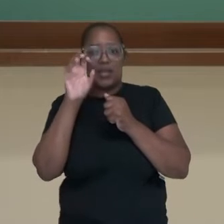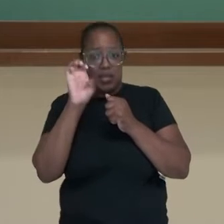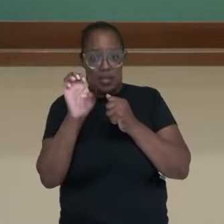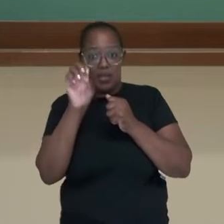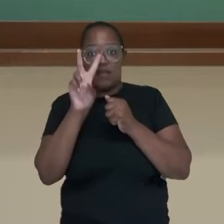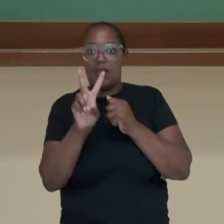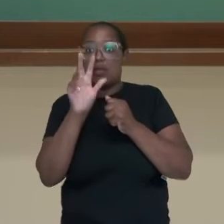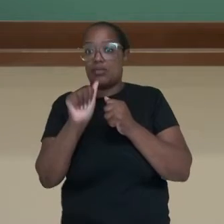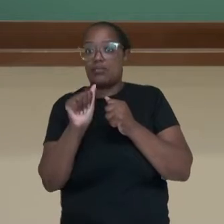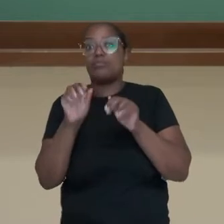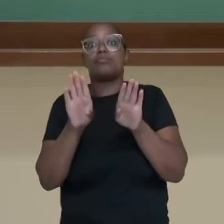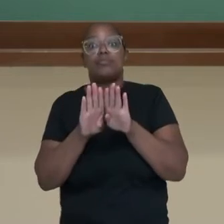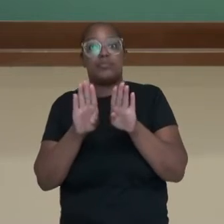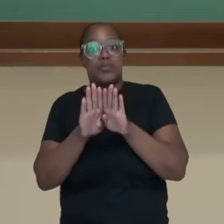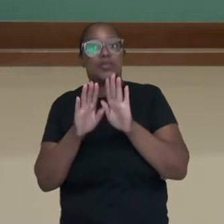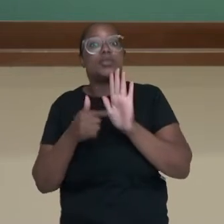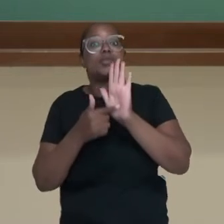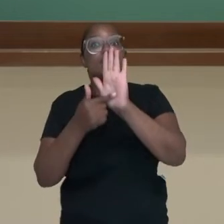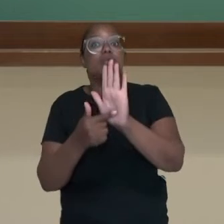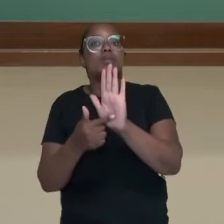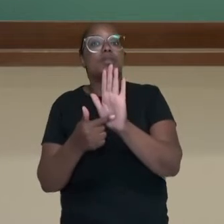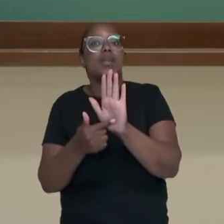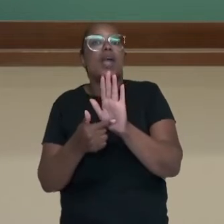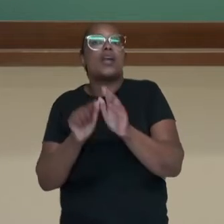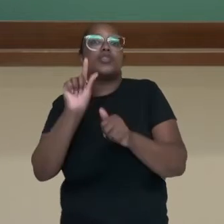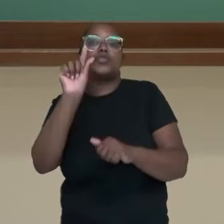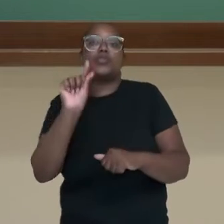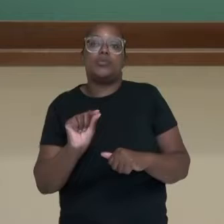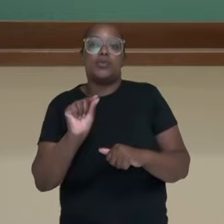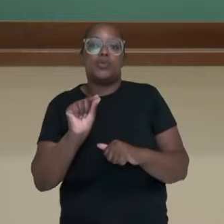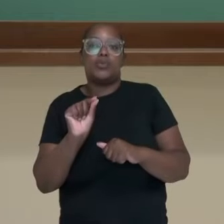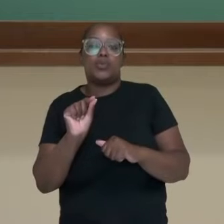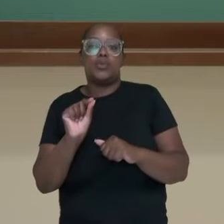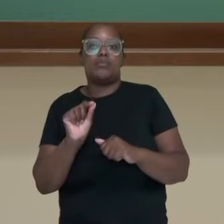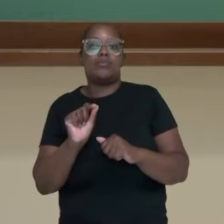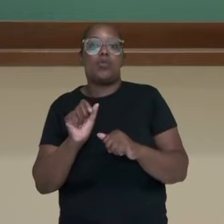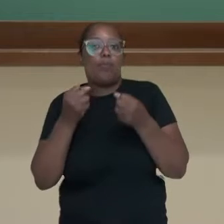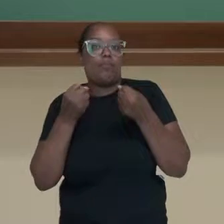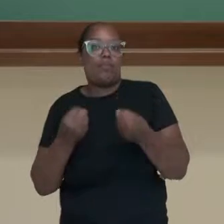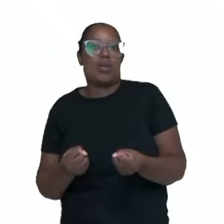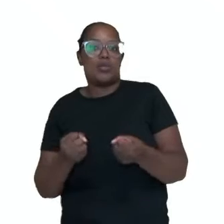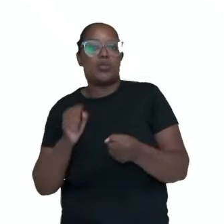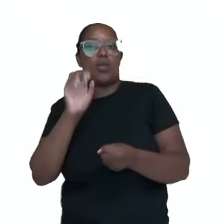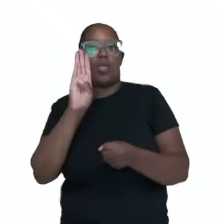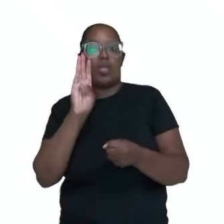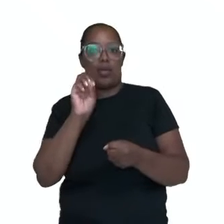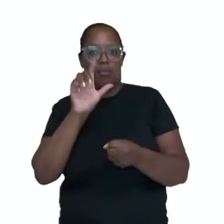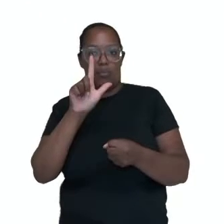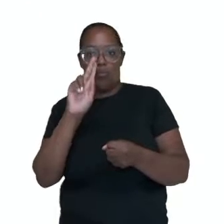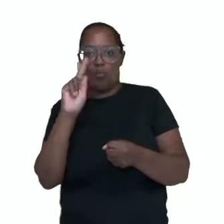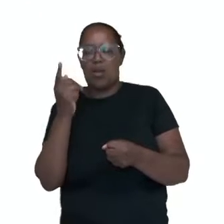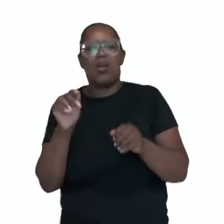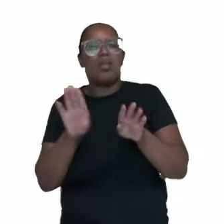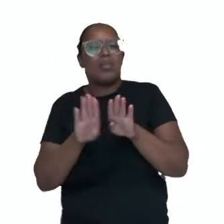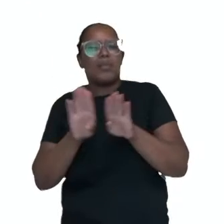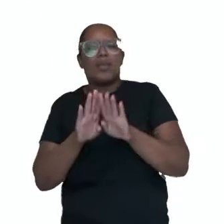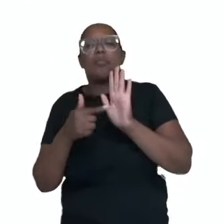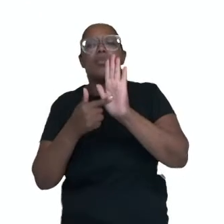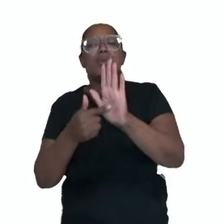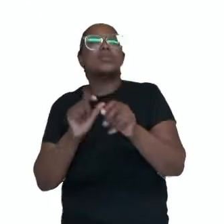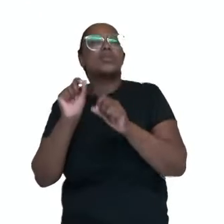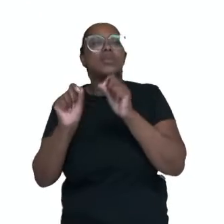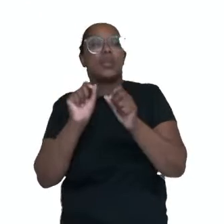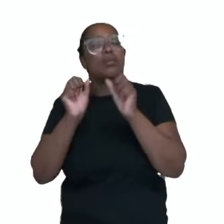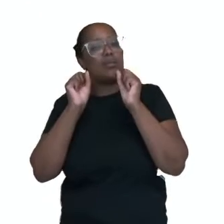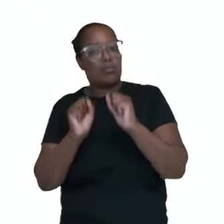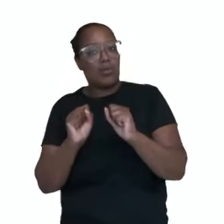lado é EVA para amortecer ali, né, a batida da bola. A raquete moderna, então,